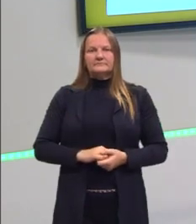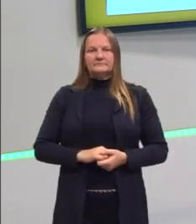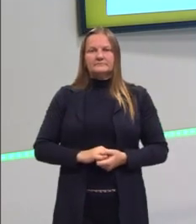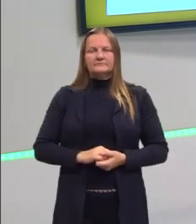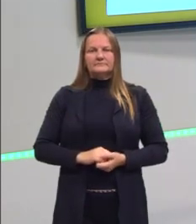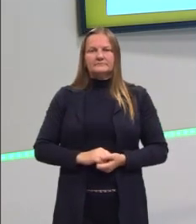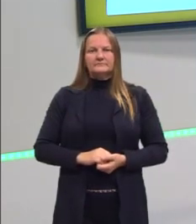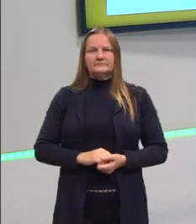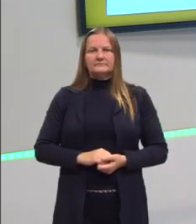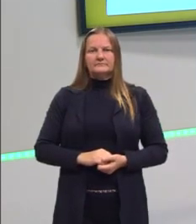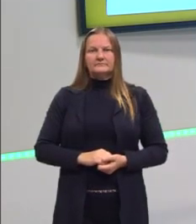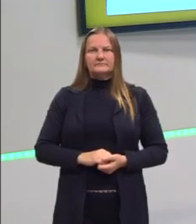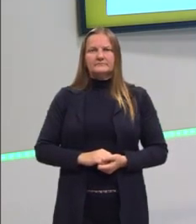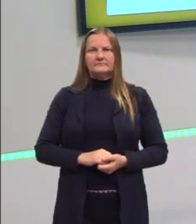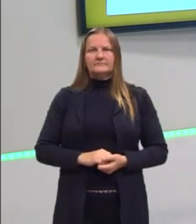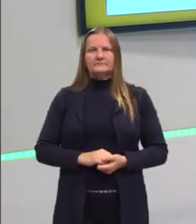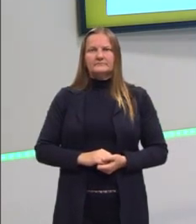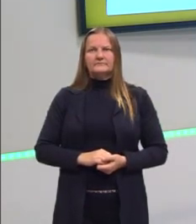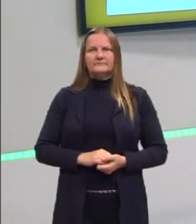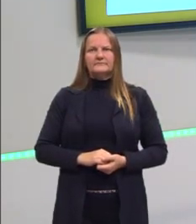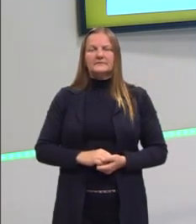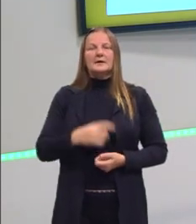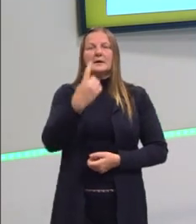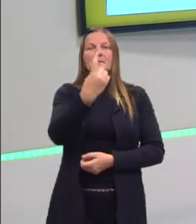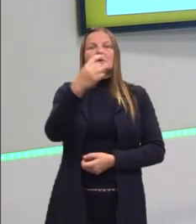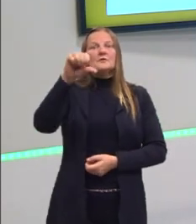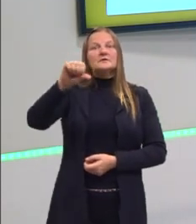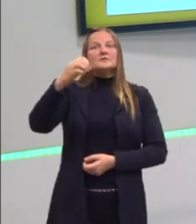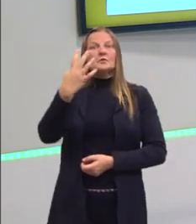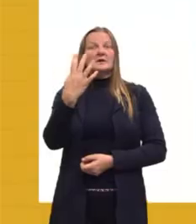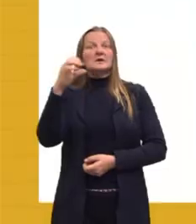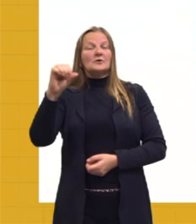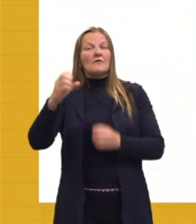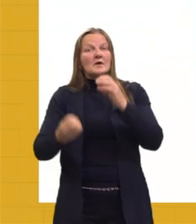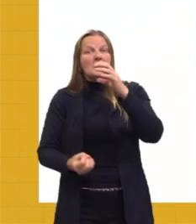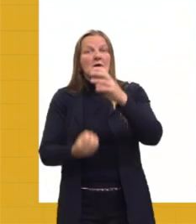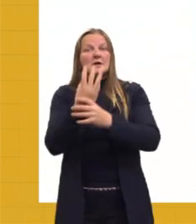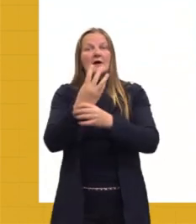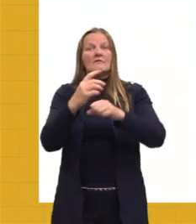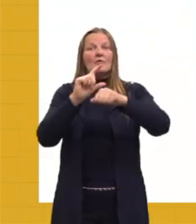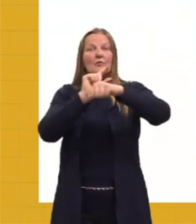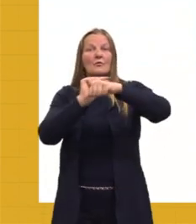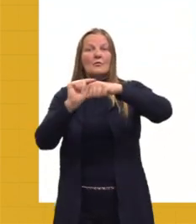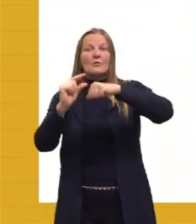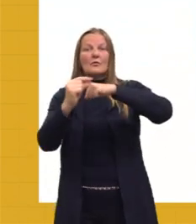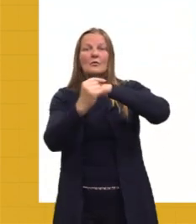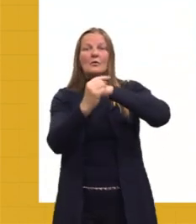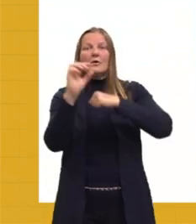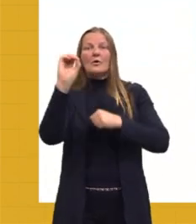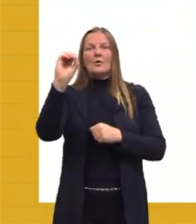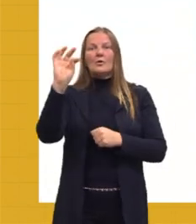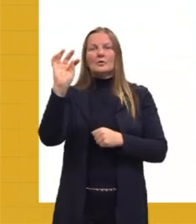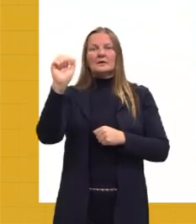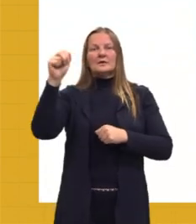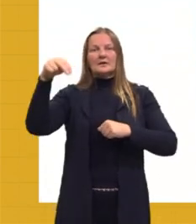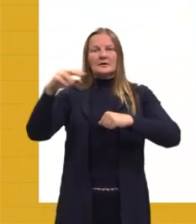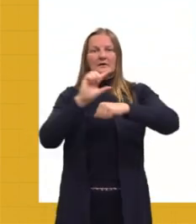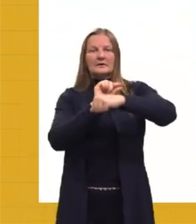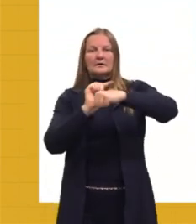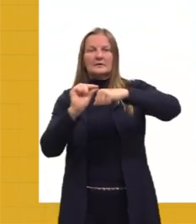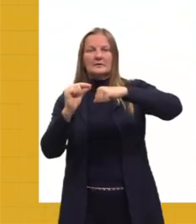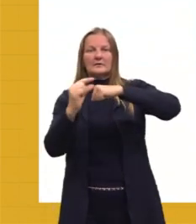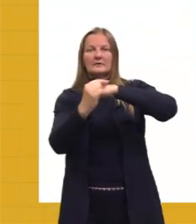acontece no lado acontece do outro 1949 então cria-se a otan isso é importante tá a